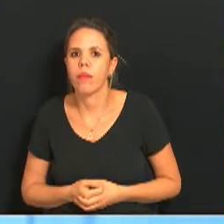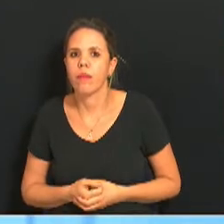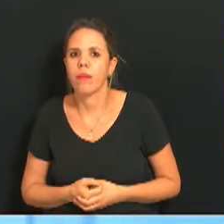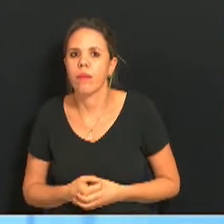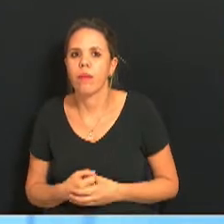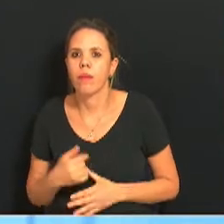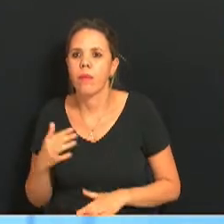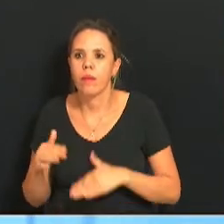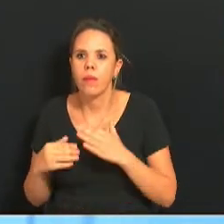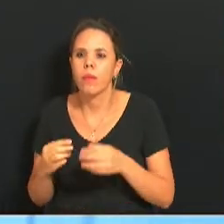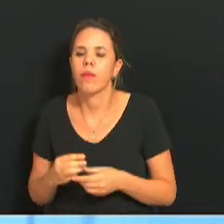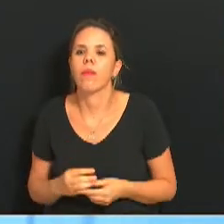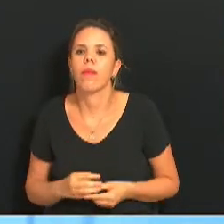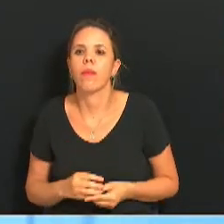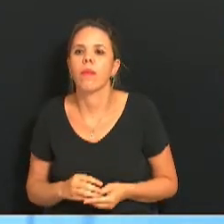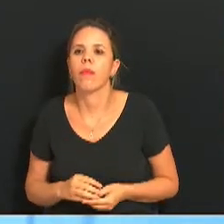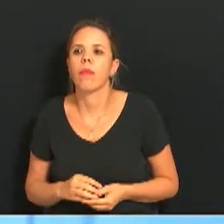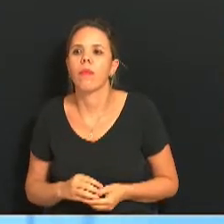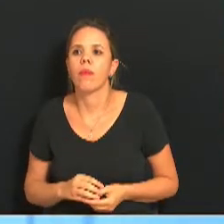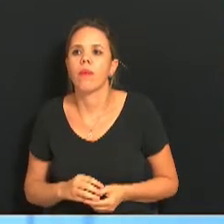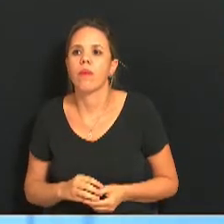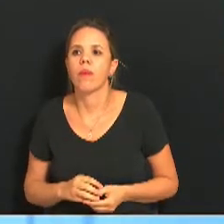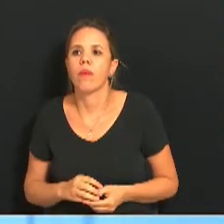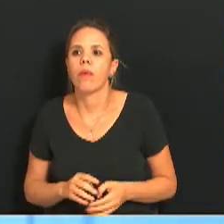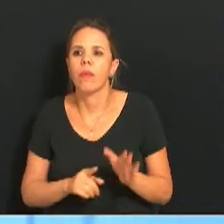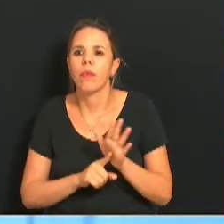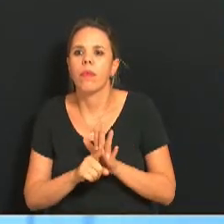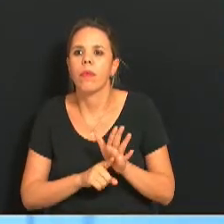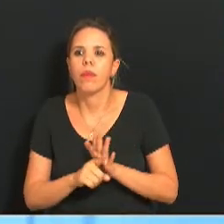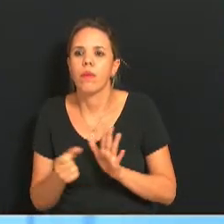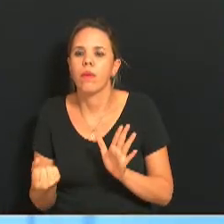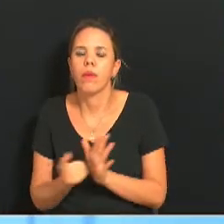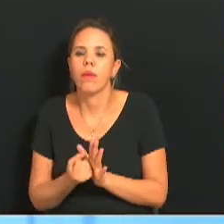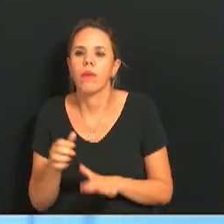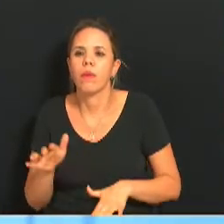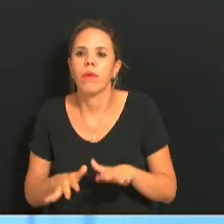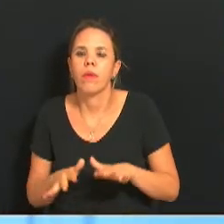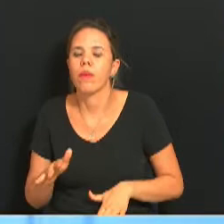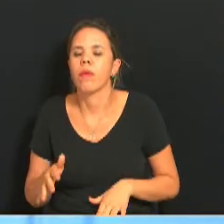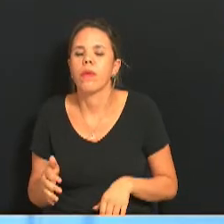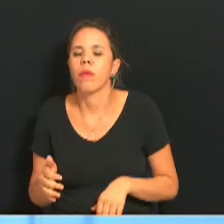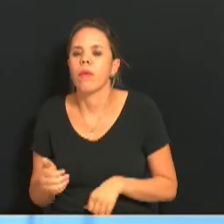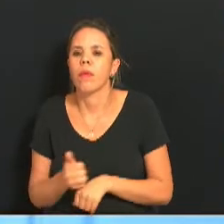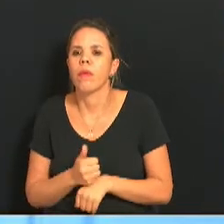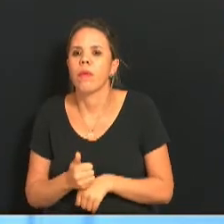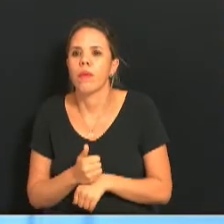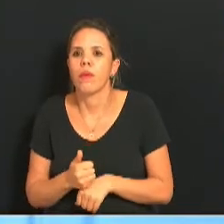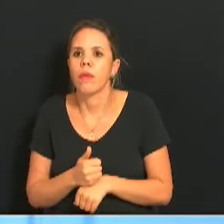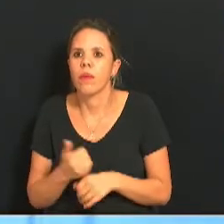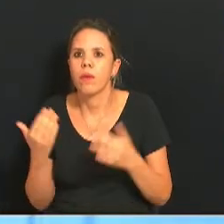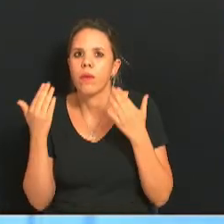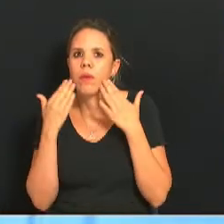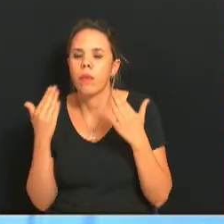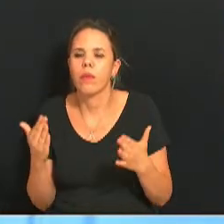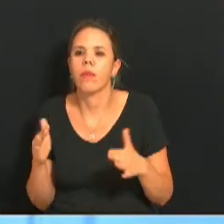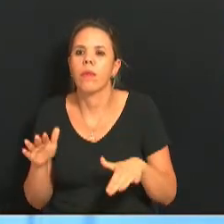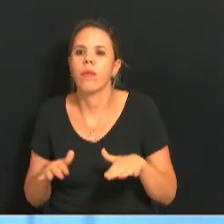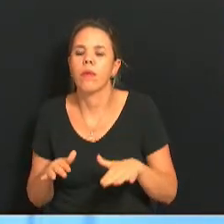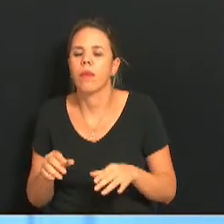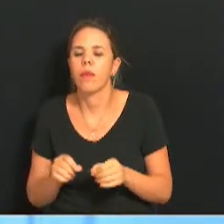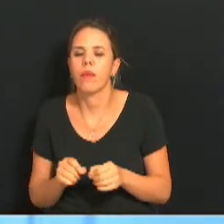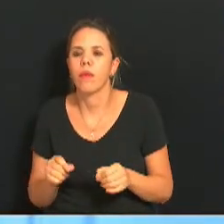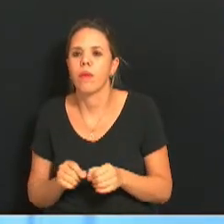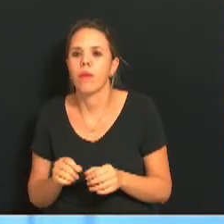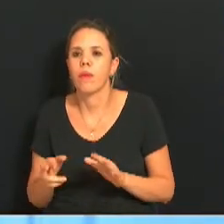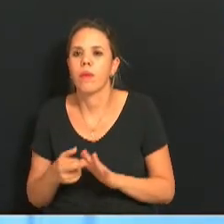evolução da dos processos de despovoamento quantas vezes uma área envoltória que constava de um determinado processo de